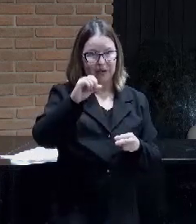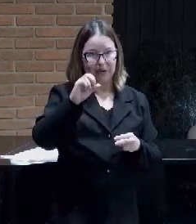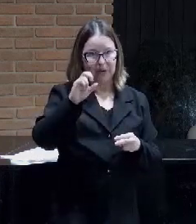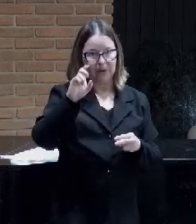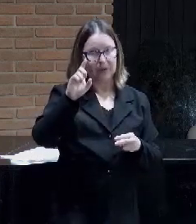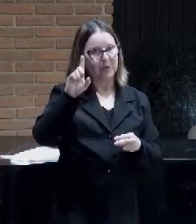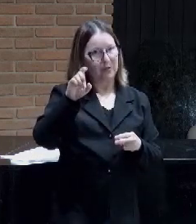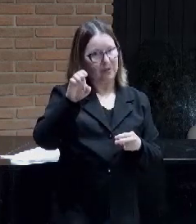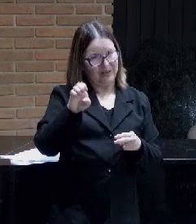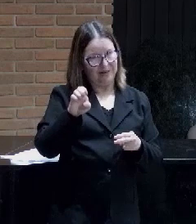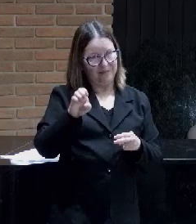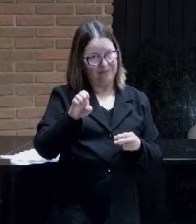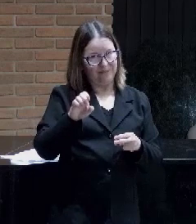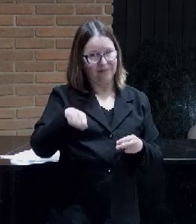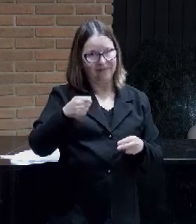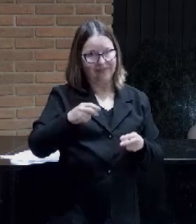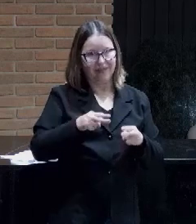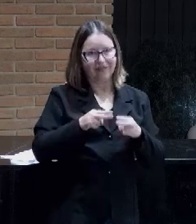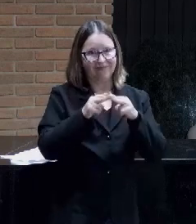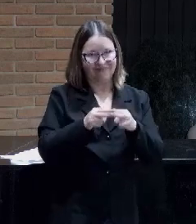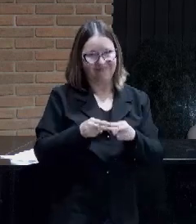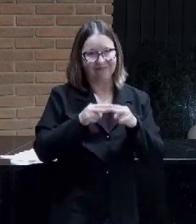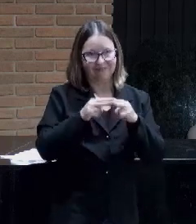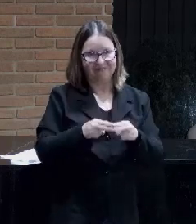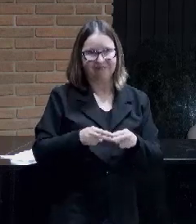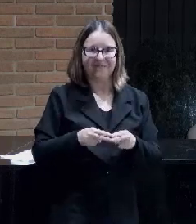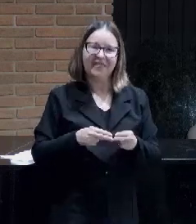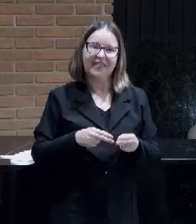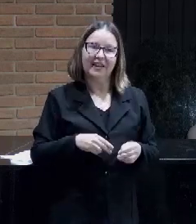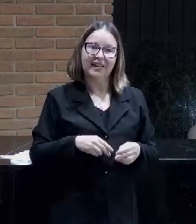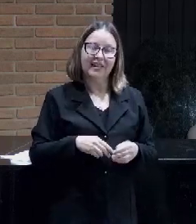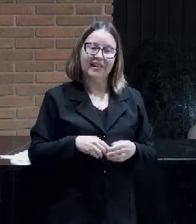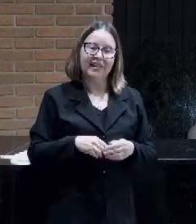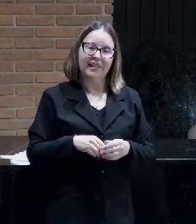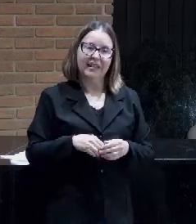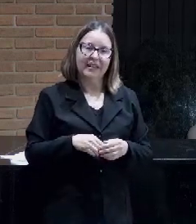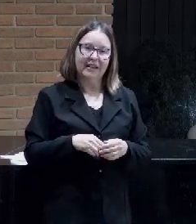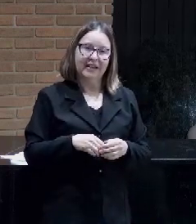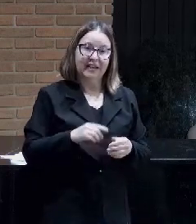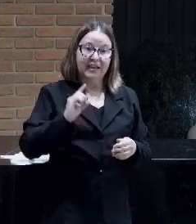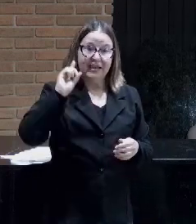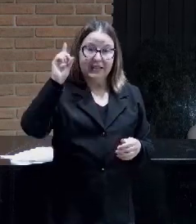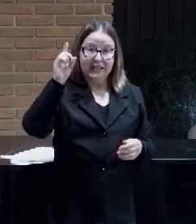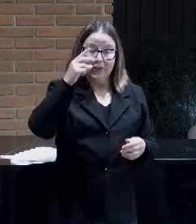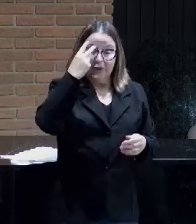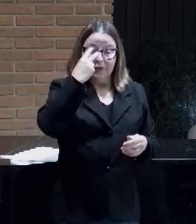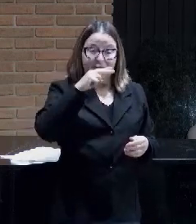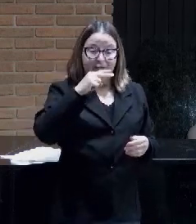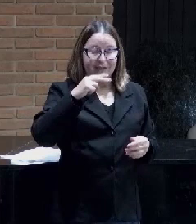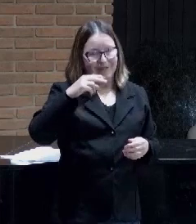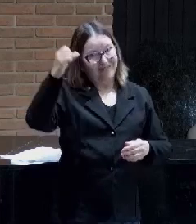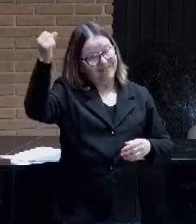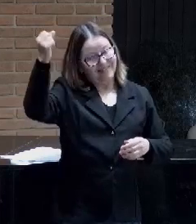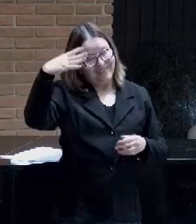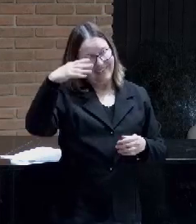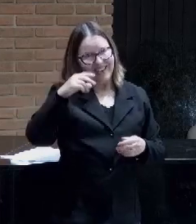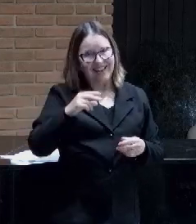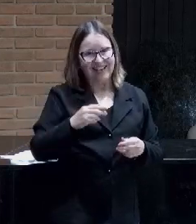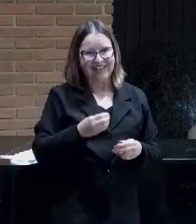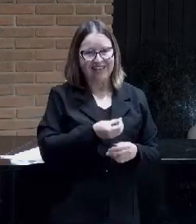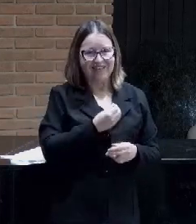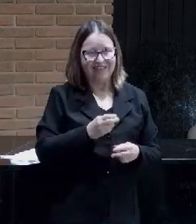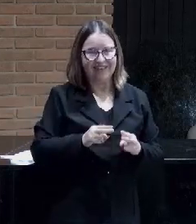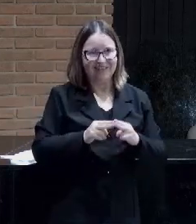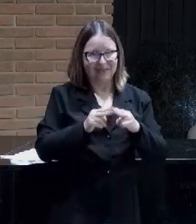Noé vivia era um mundo cheio de pecados. E o texto vai falar que Deus, porém, viu graça em Noé. Nós vamos ver também, por exemplo, em